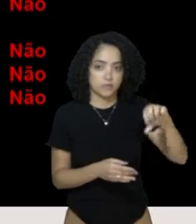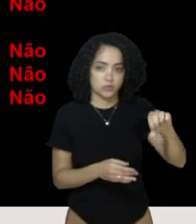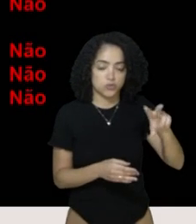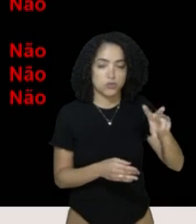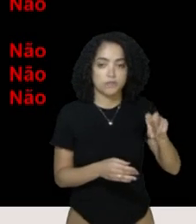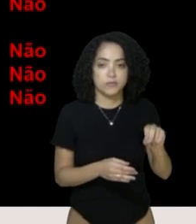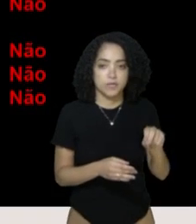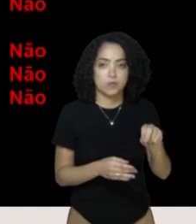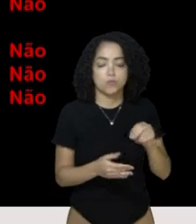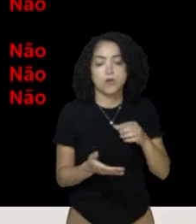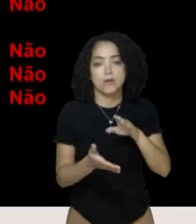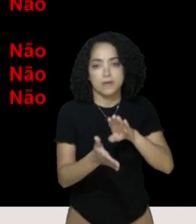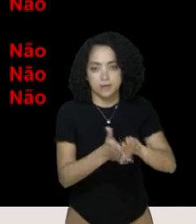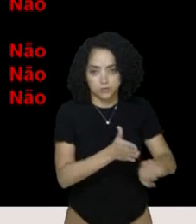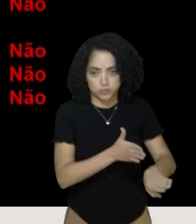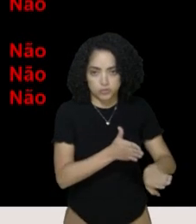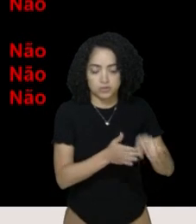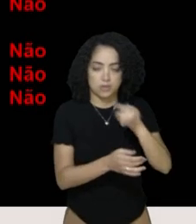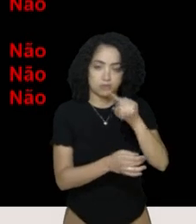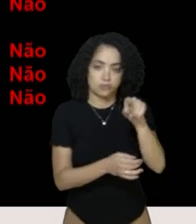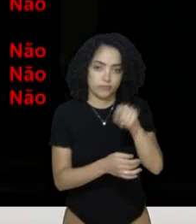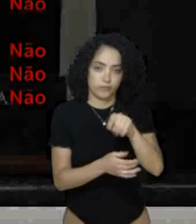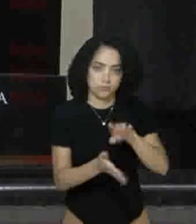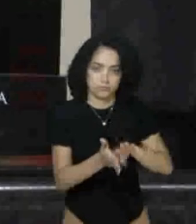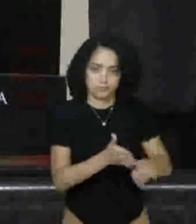Está rejeitado o veto.